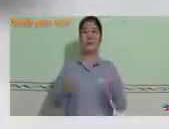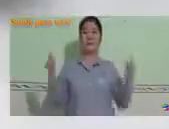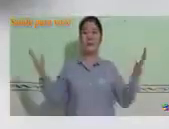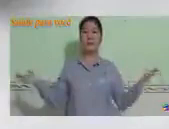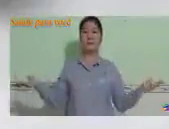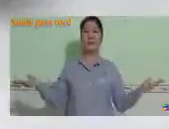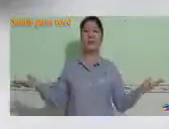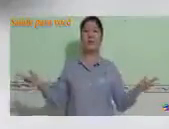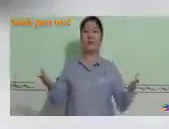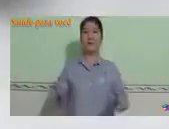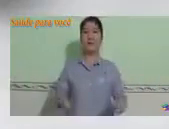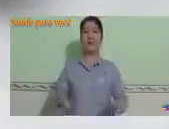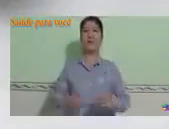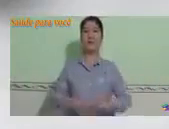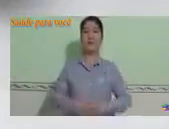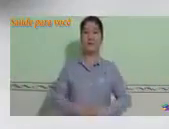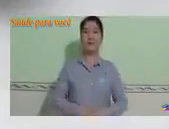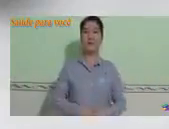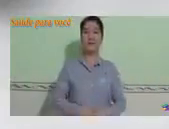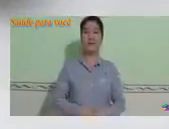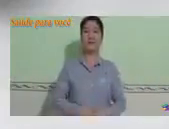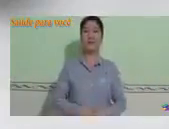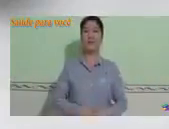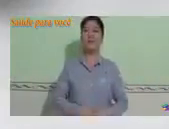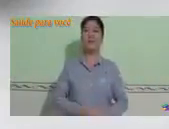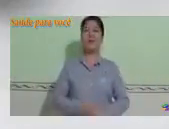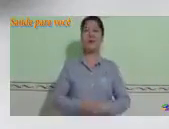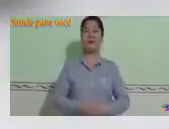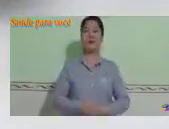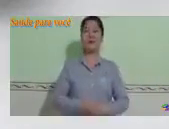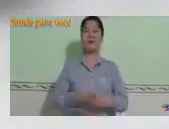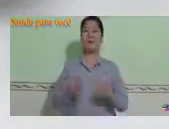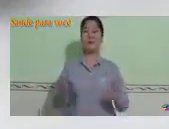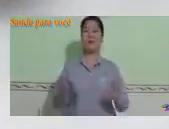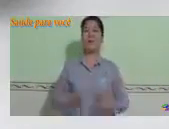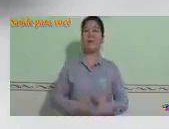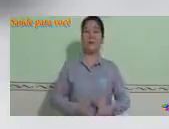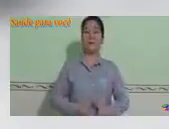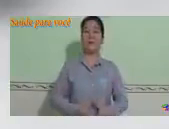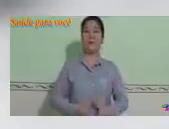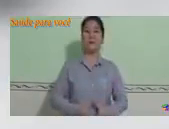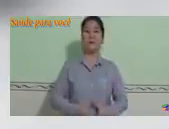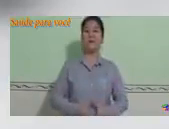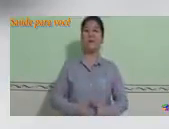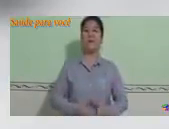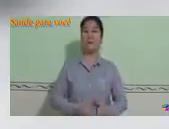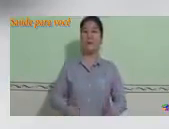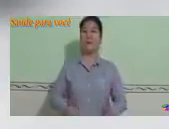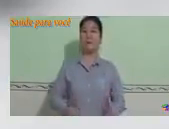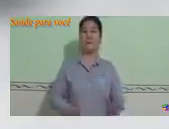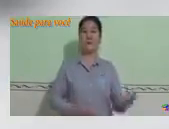DZPODSERRSOMNDADASPLEMNTAC cedilha ATIOCOMO acento circunflexo MGA 3 na gravidez, pois previne